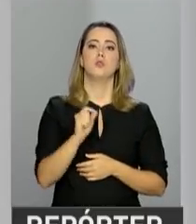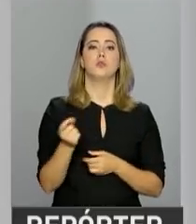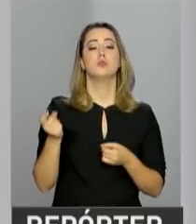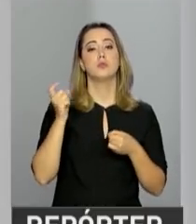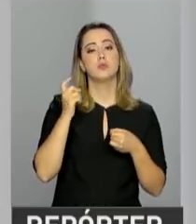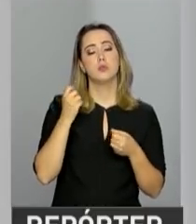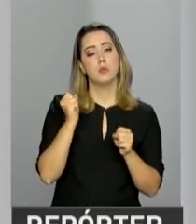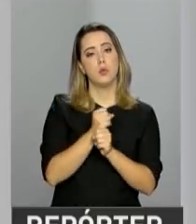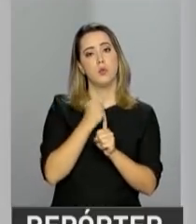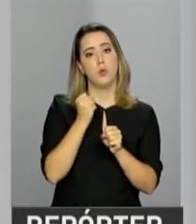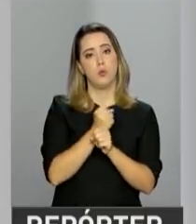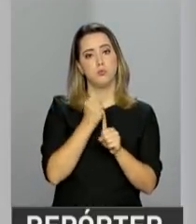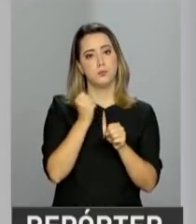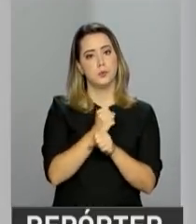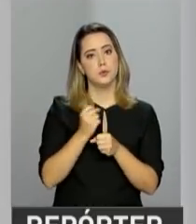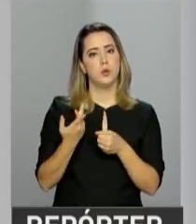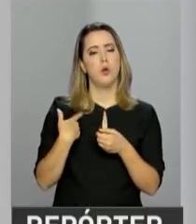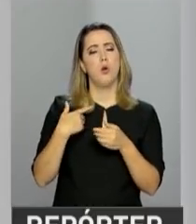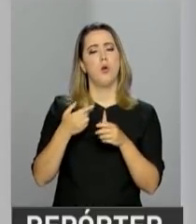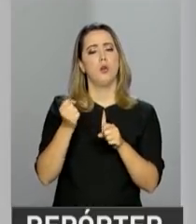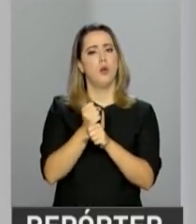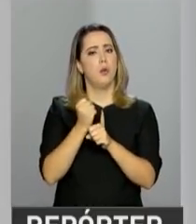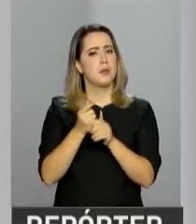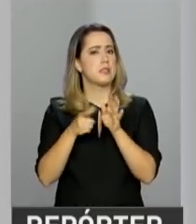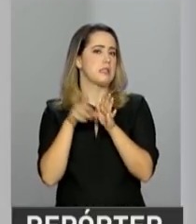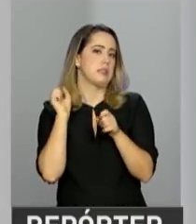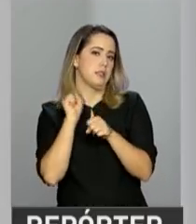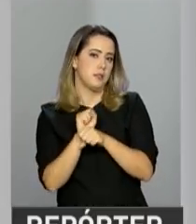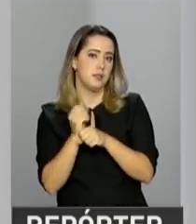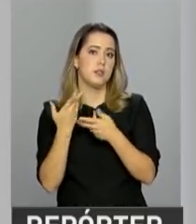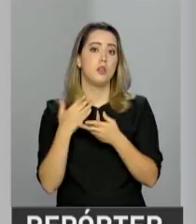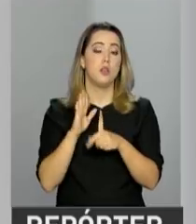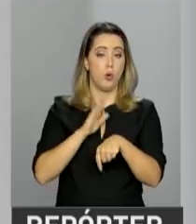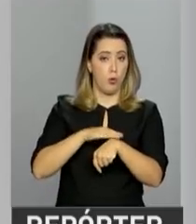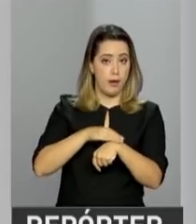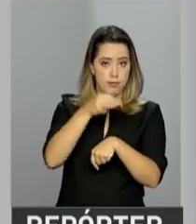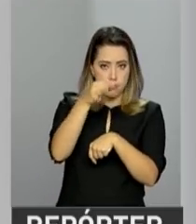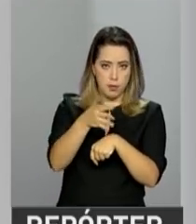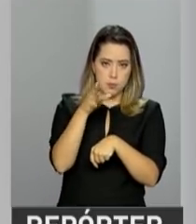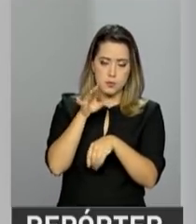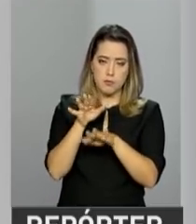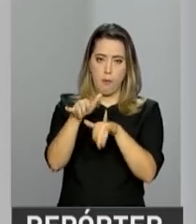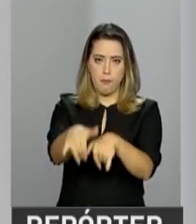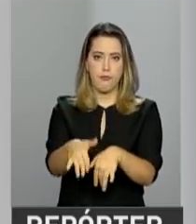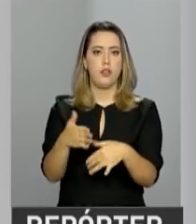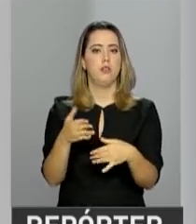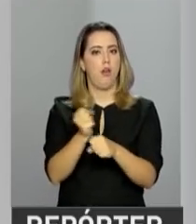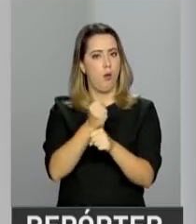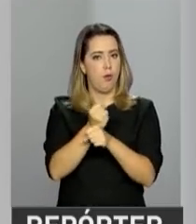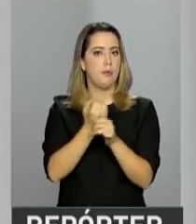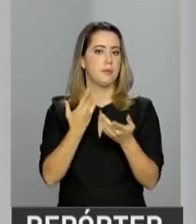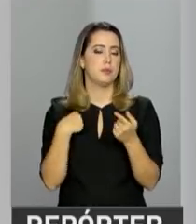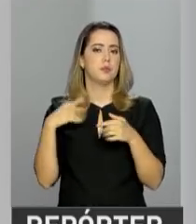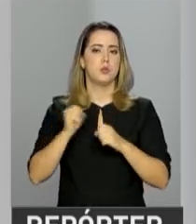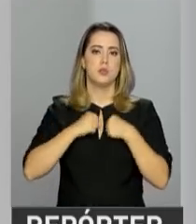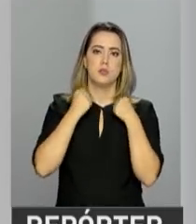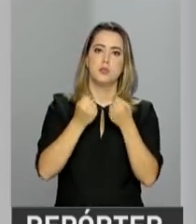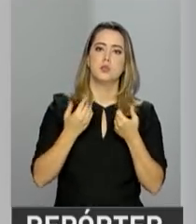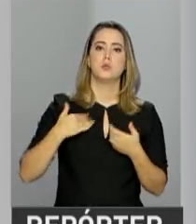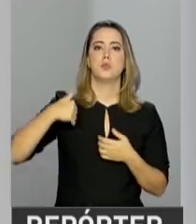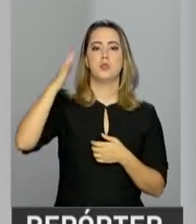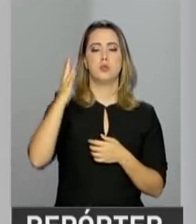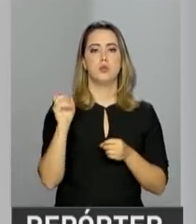obras inacabadas e colocar prazo para conclusão segundo o presidente tudo isso faz parte do esforço maior de